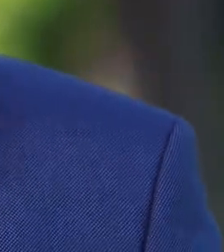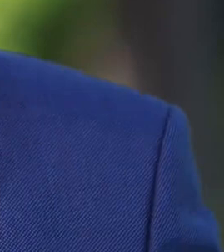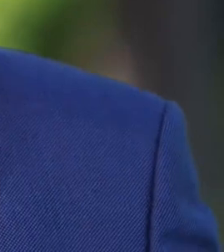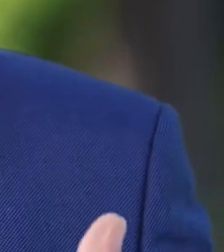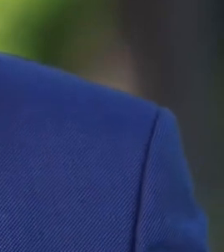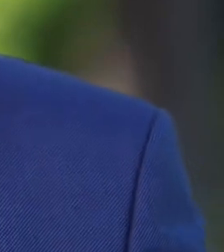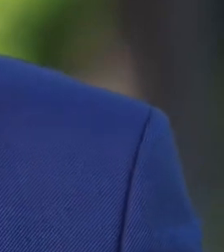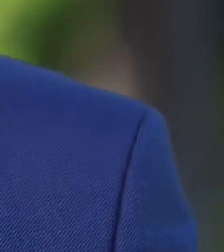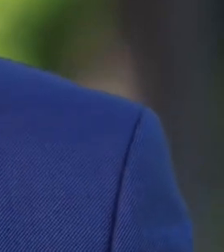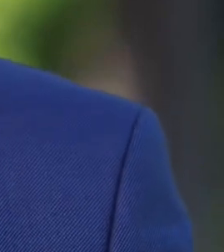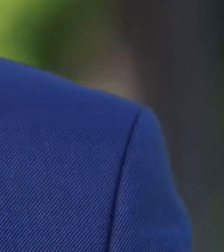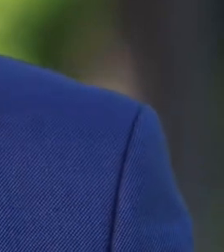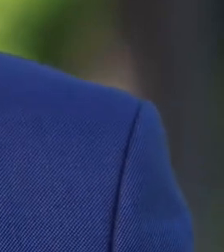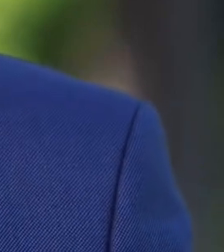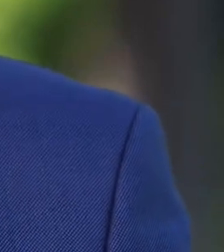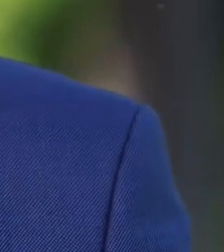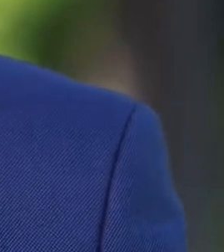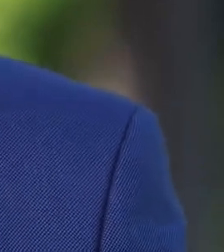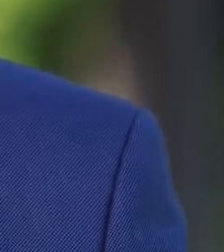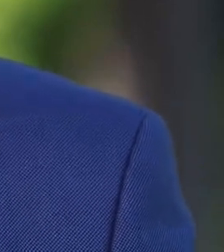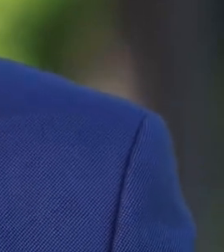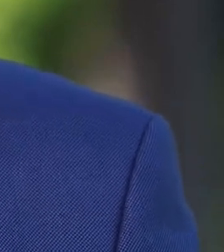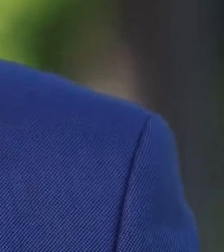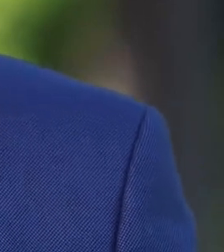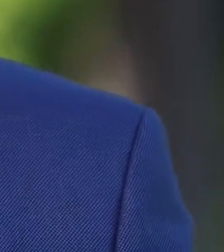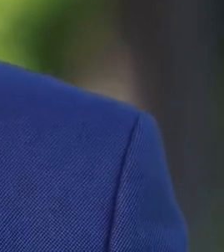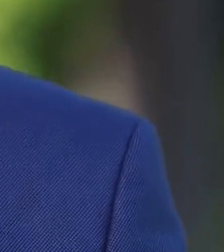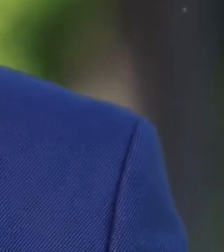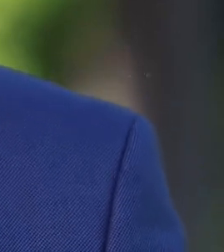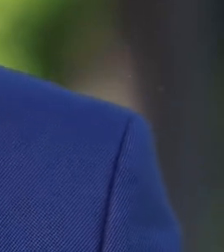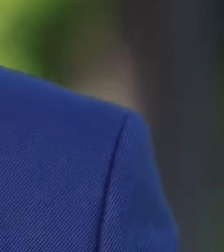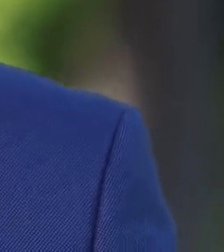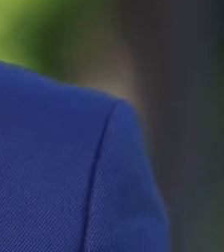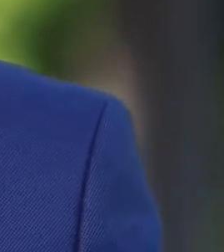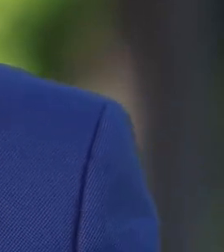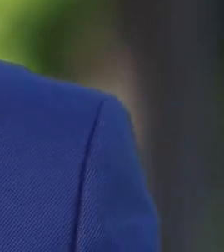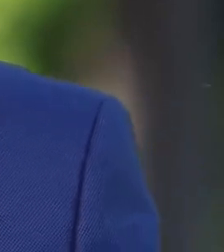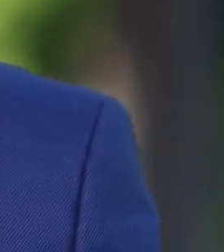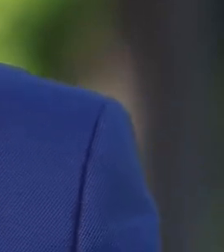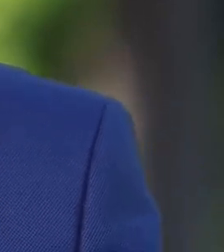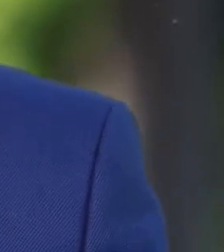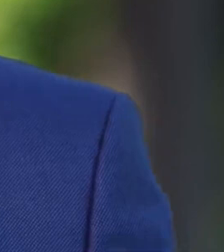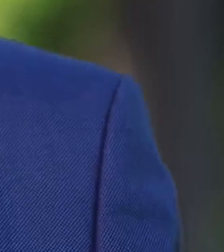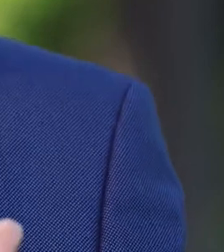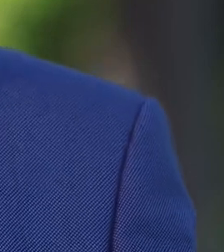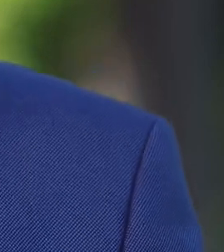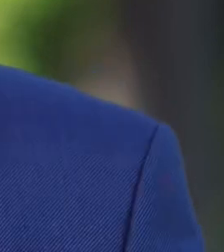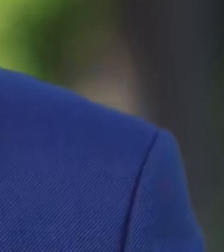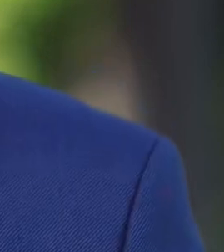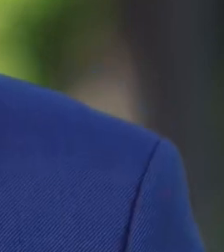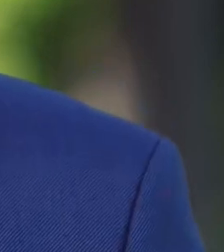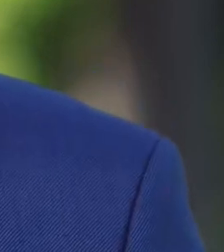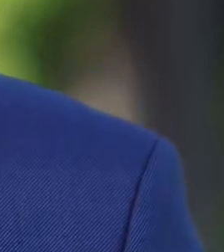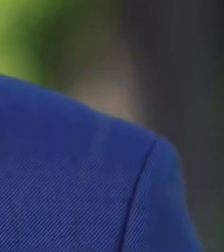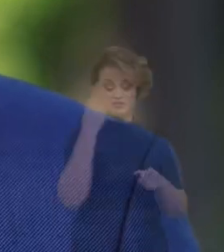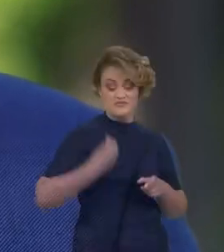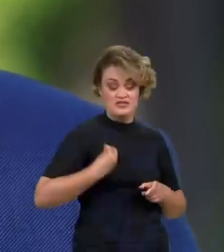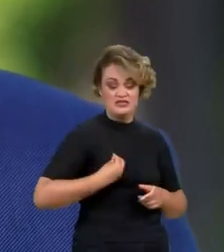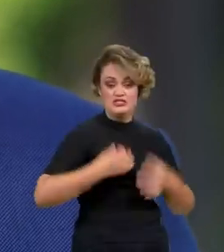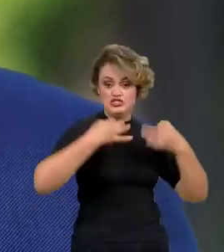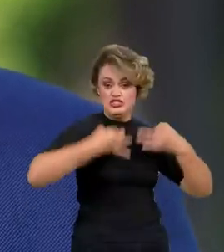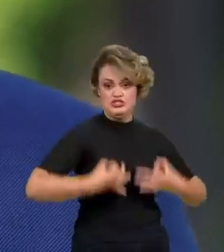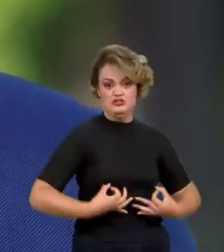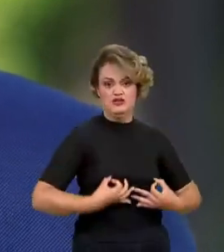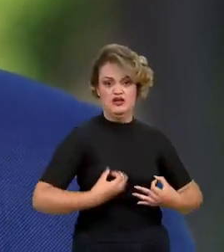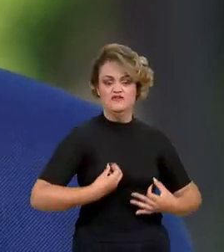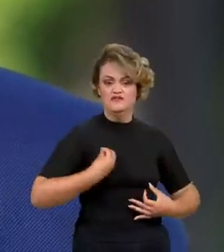a gente dentro dessa política ambiental a gente não perca a noção de dignidade do povo pobre desse país ou dos países e